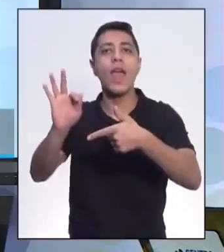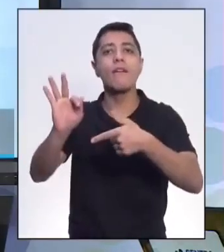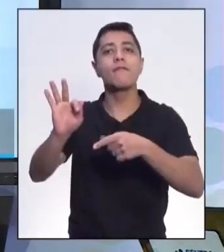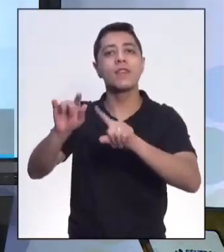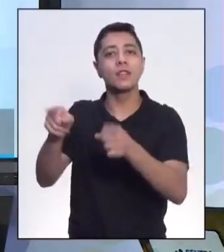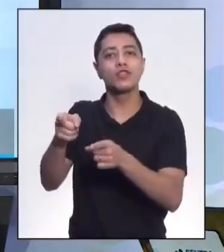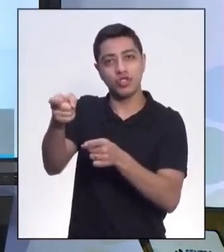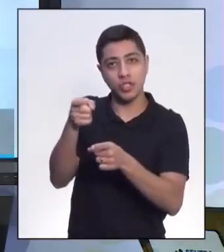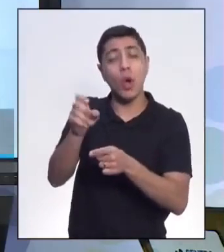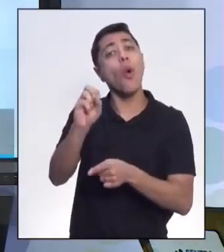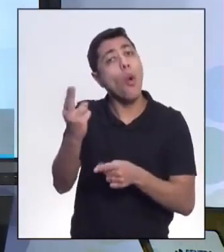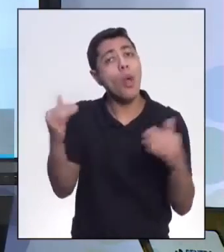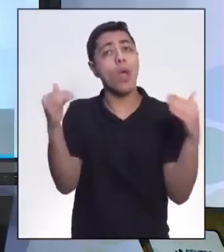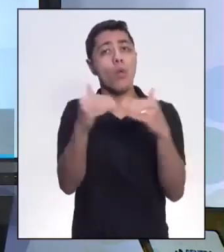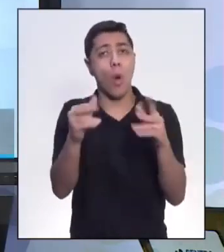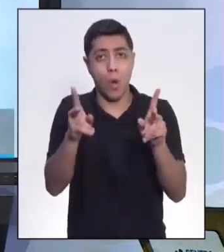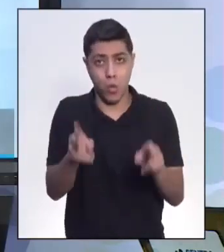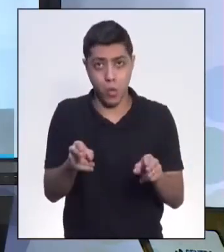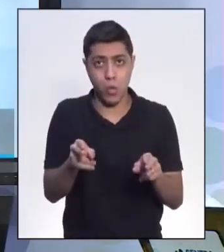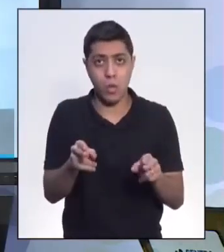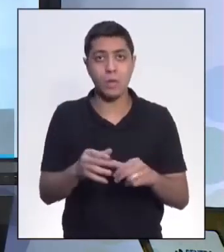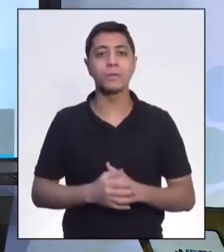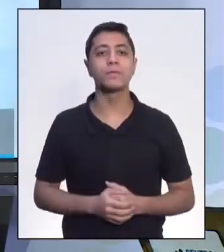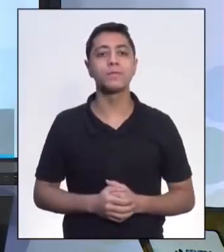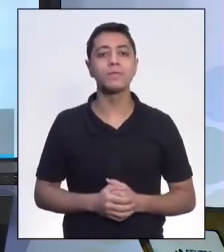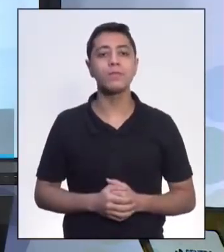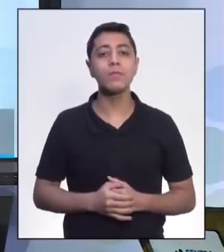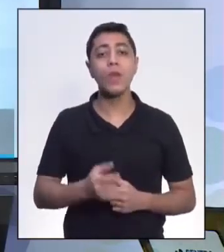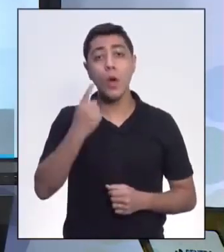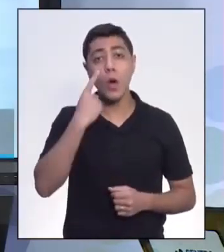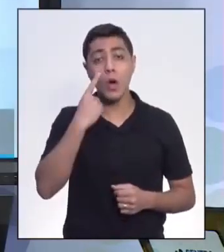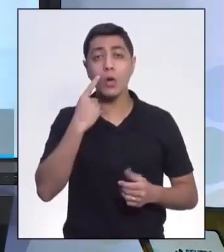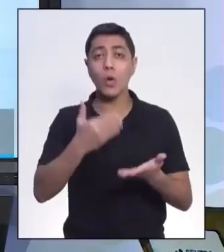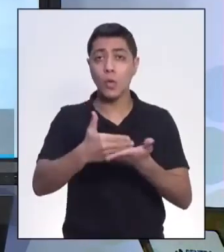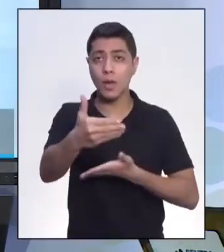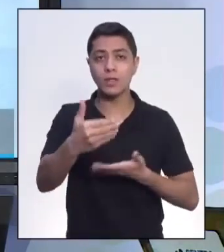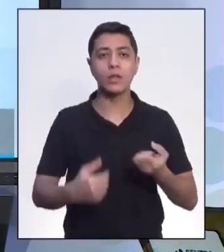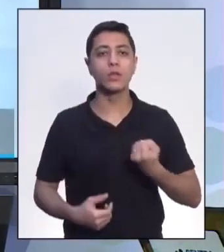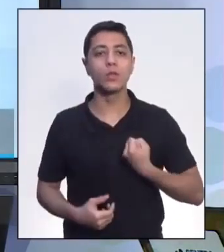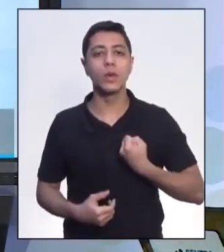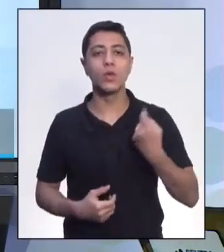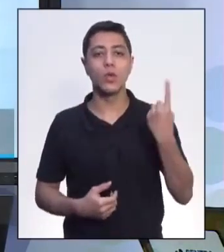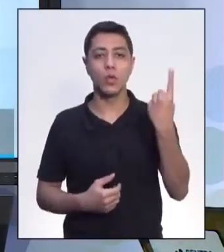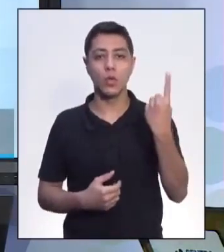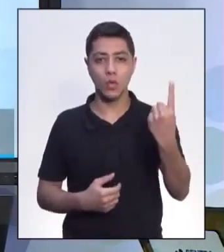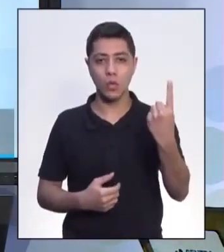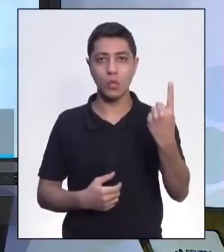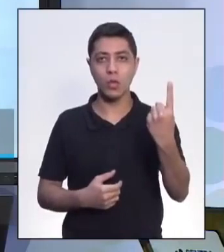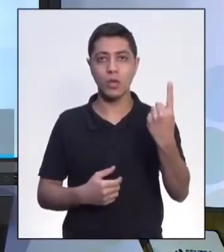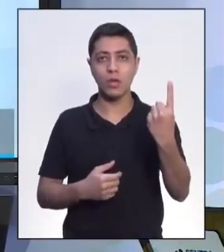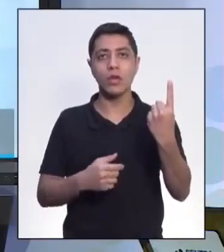2. Vou pegar exatamente um número ali no meio. Vai, vou pegar o número 1 aqui, ó. O número 1 está ligado com menos 1 e o número